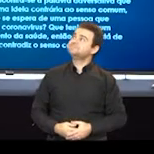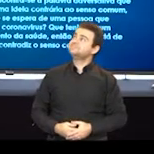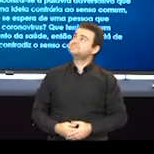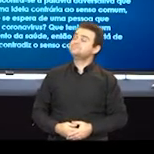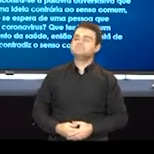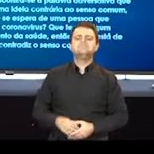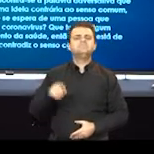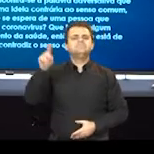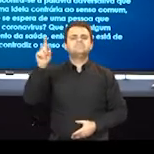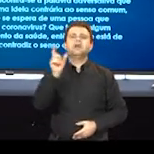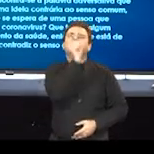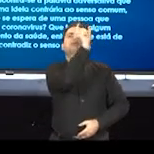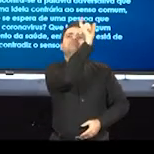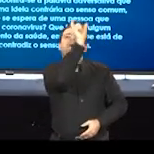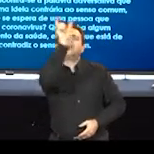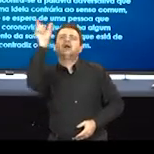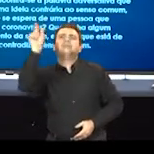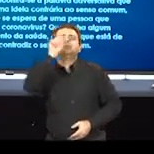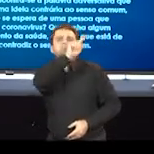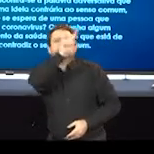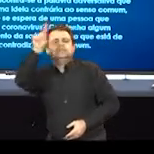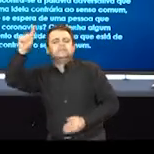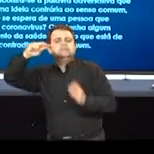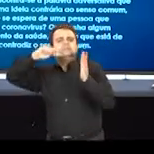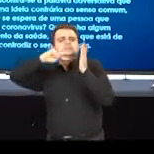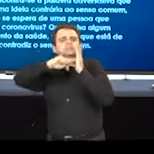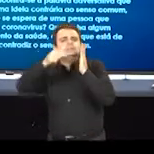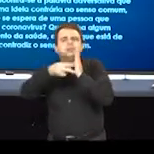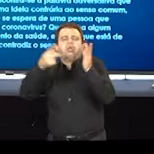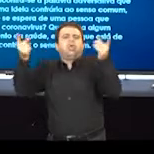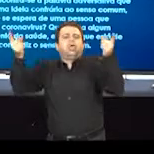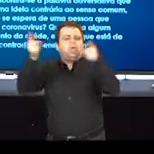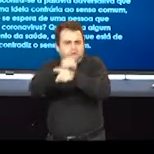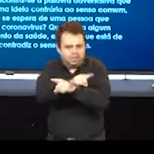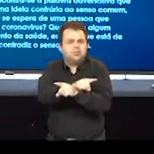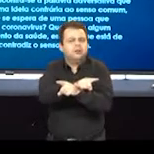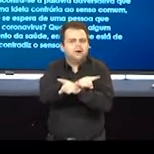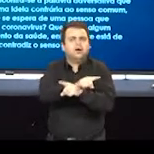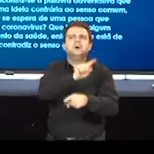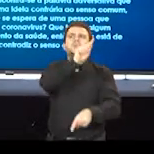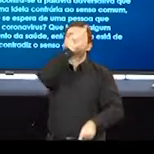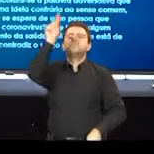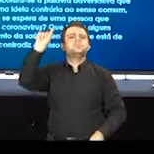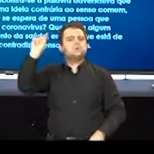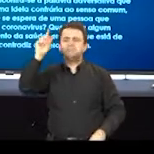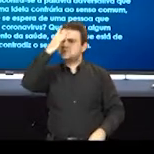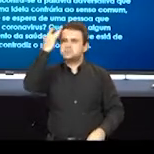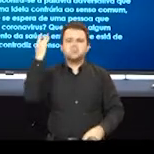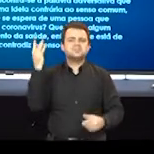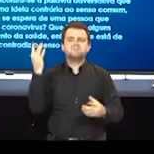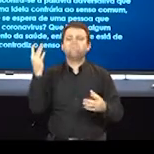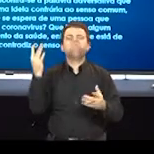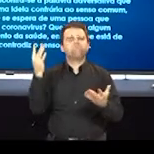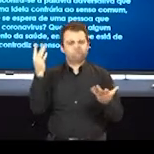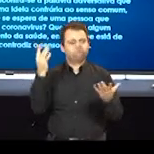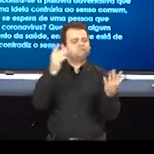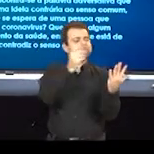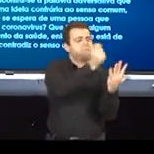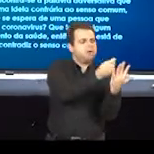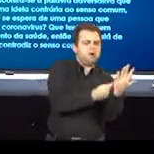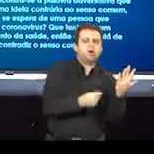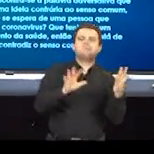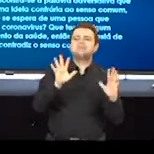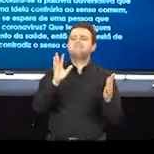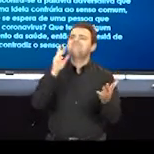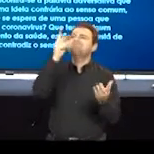expressões adversativas. Também é uma coisa muito comum que muita gente usa, mas que não conhece, não sabe exatamente o que é e para que